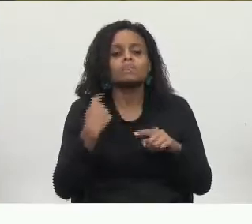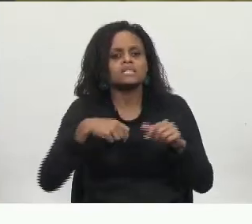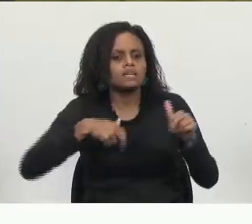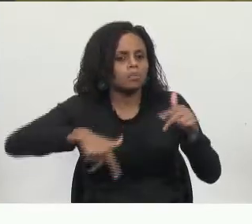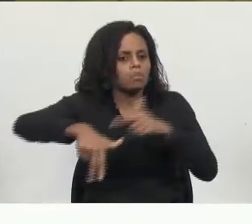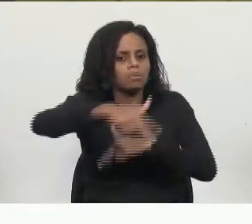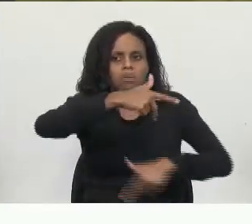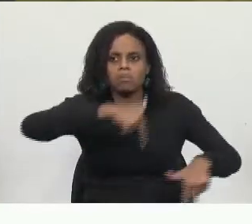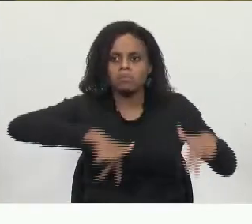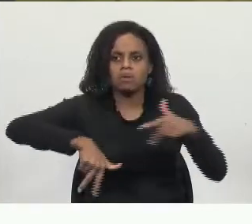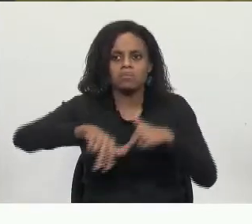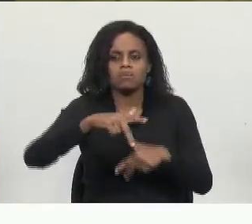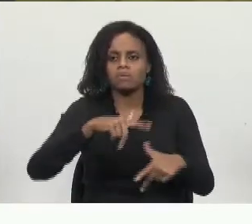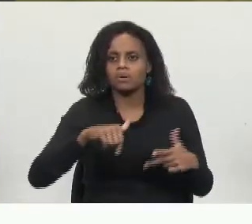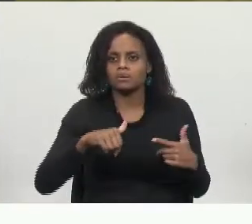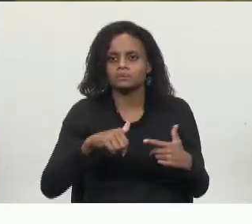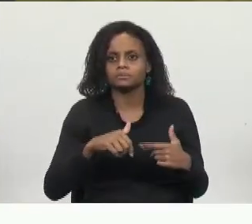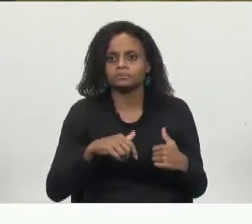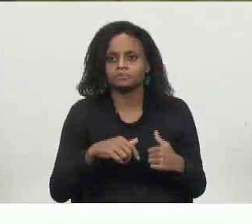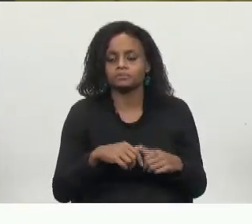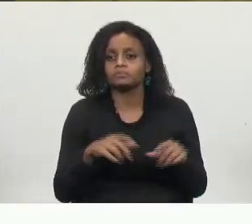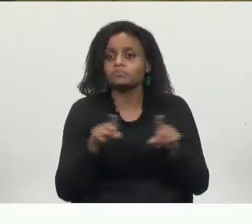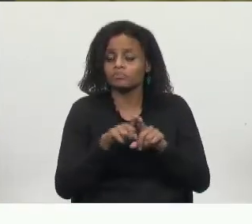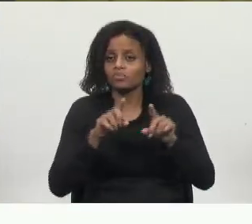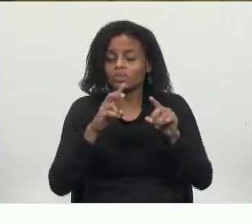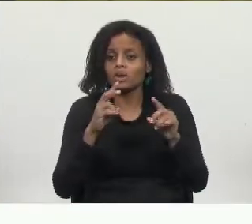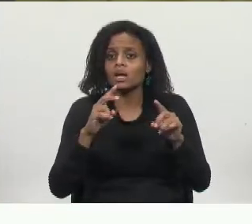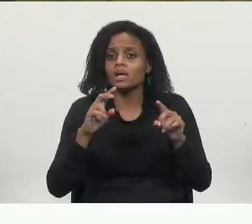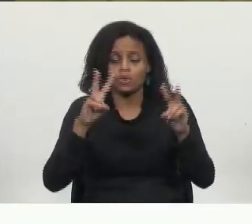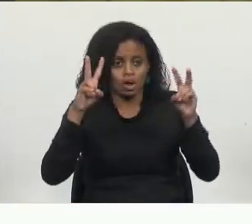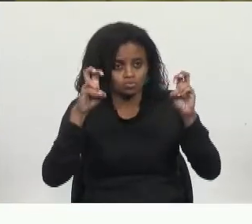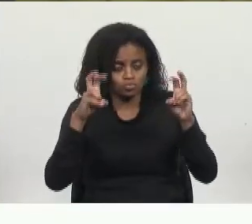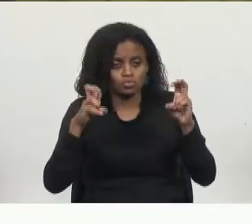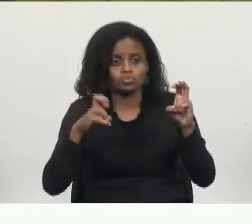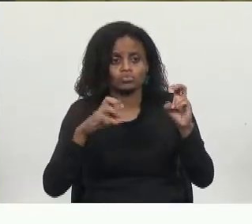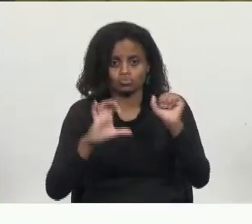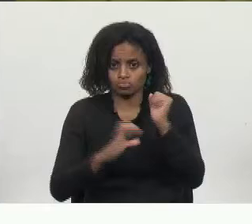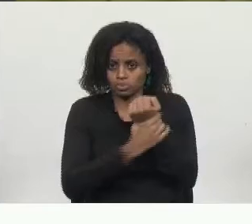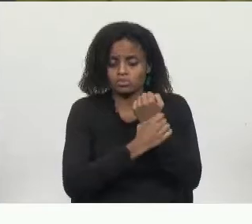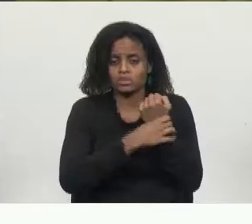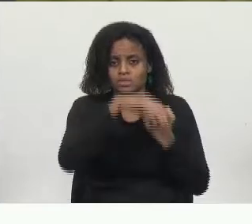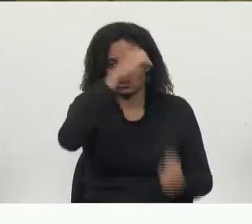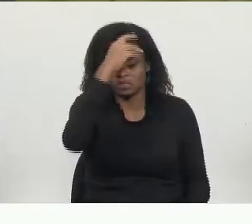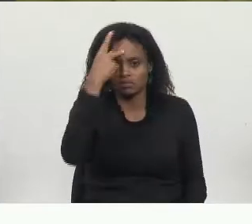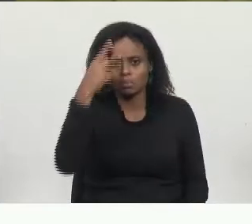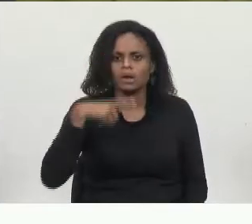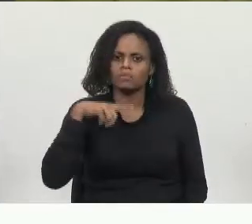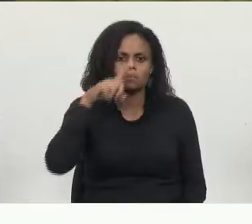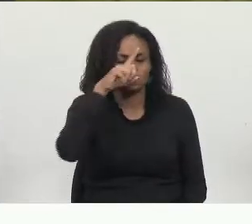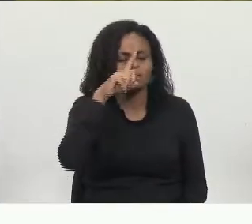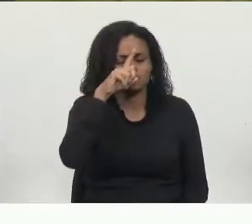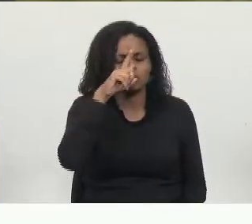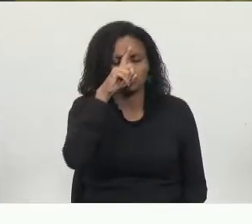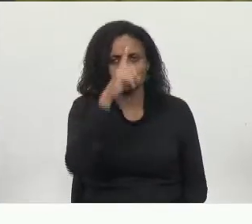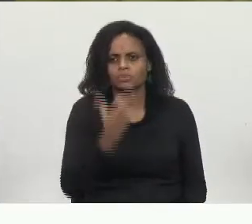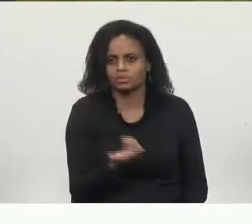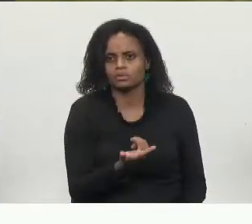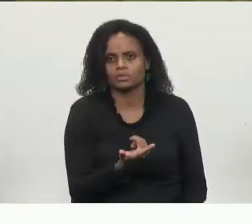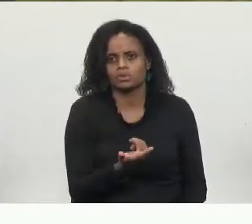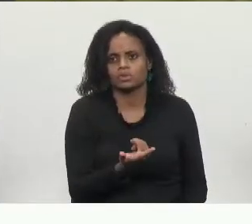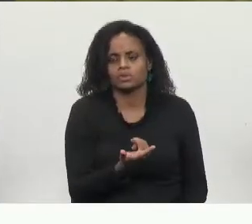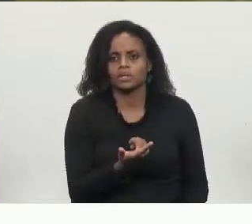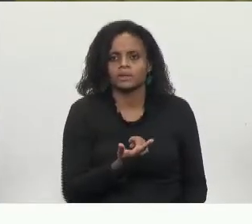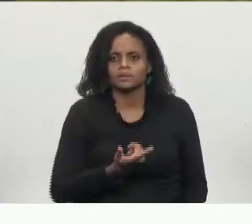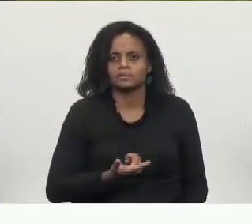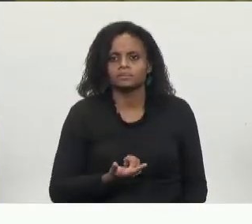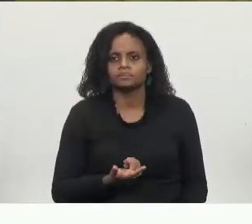e as demandas relacionadas à segurança são demandas que expõem um certo risco. E esse risco tem que ser um risco que ele tenha